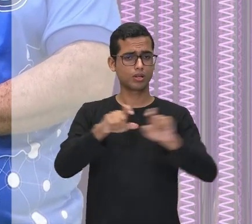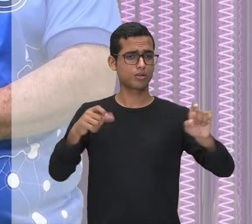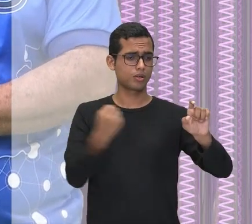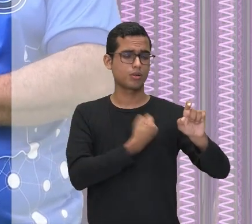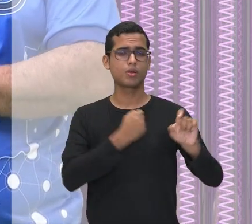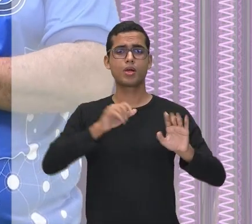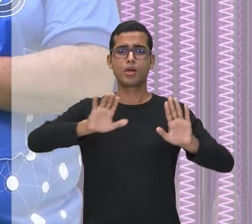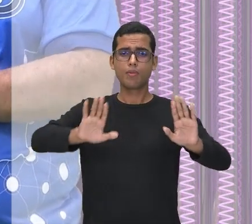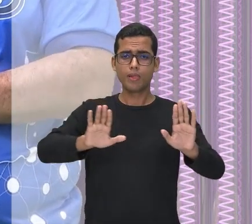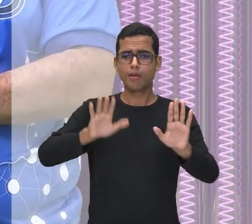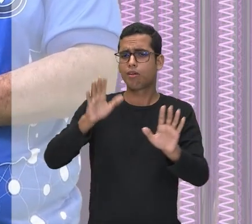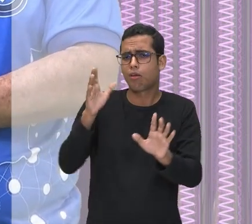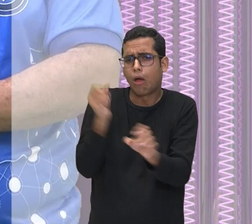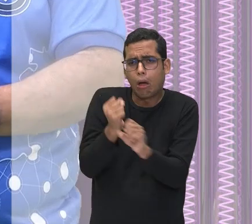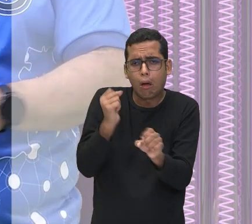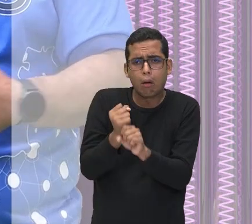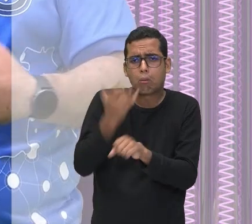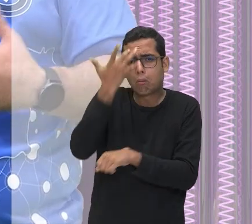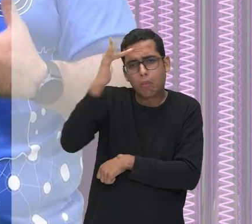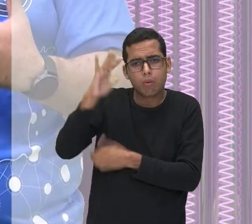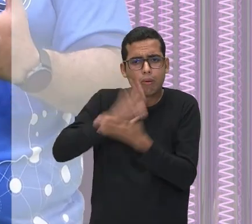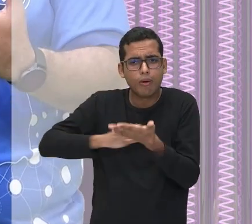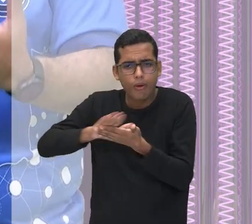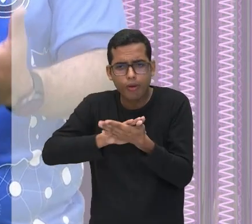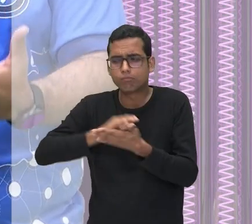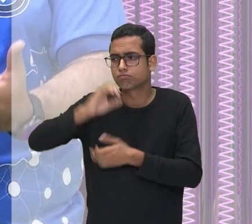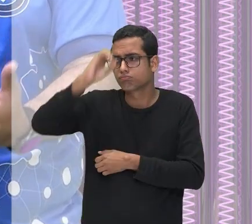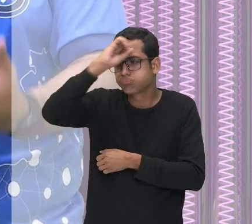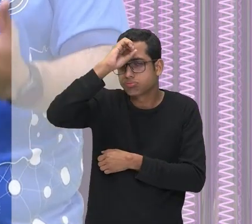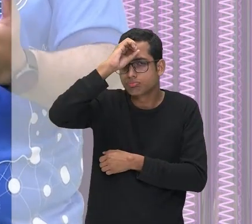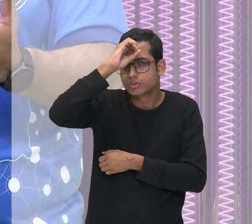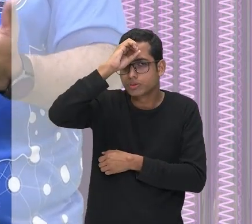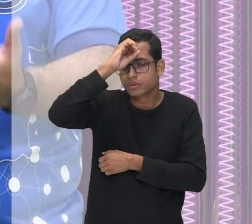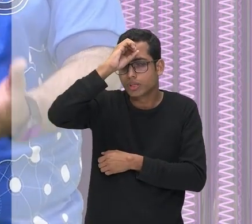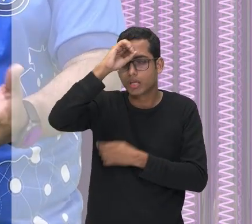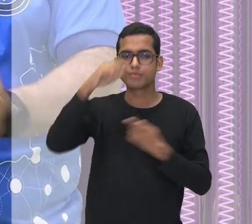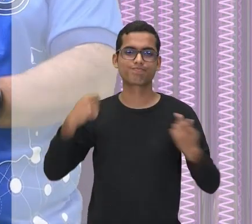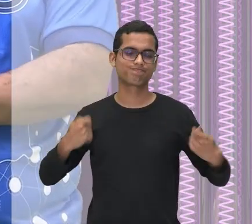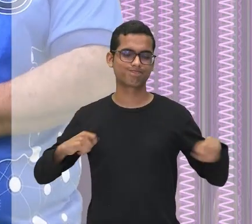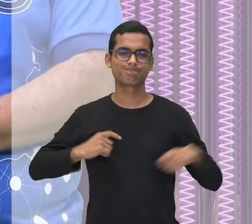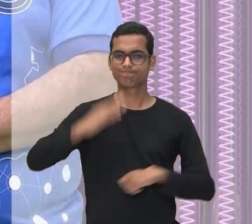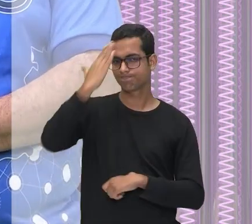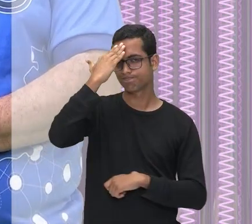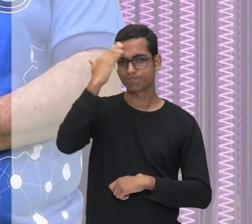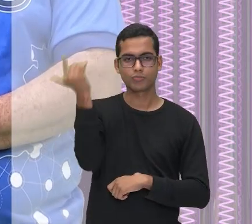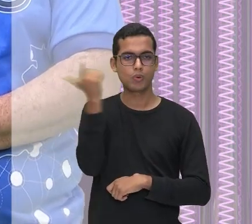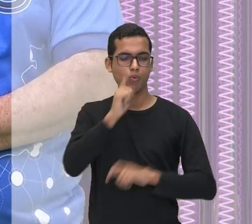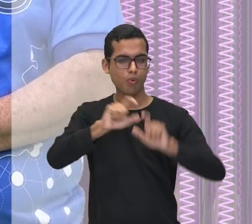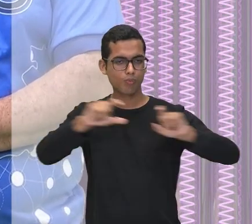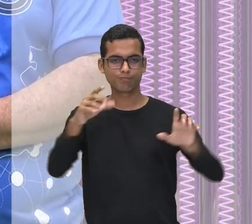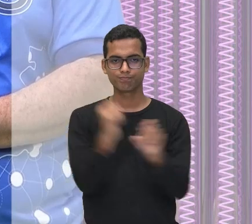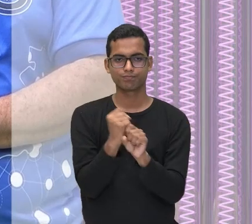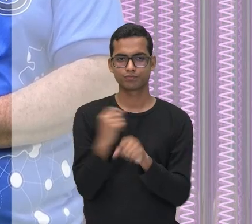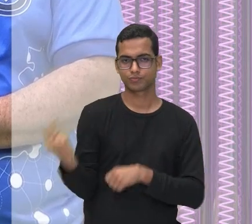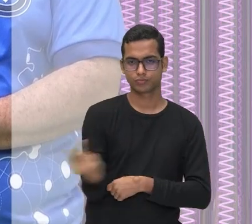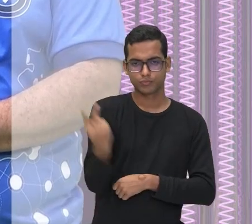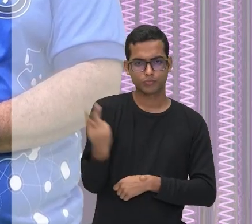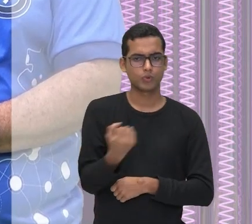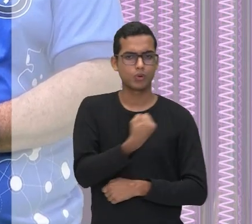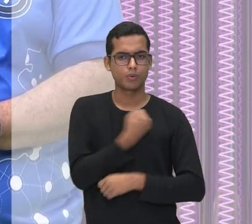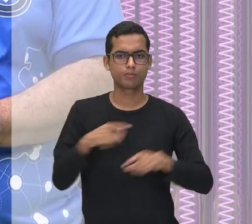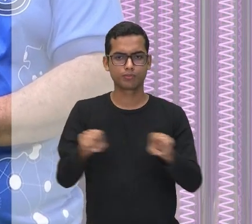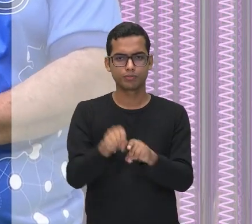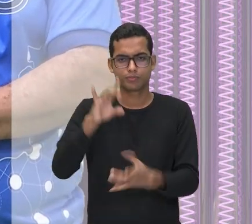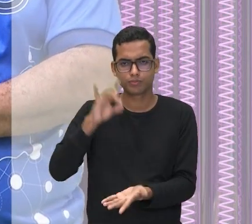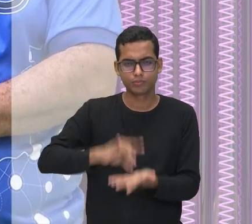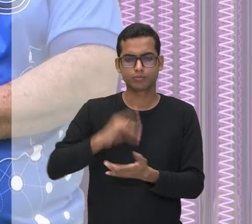sabermos calcular, se não sabermos determinar o valor numérico da expressão, beleza? Lembrando que toda expressão